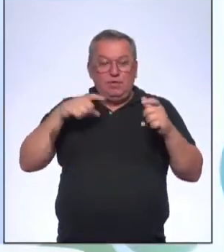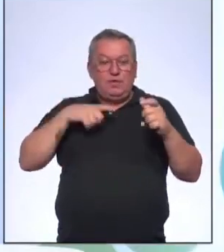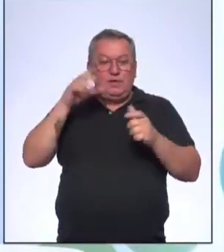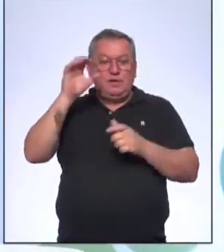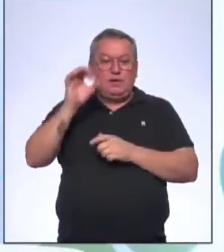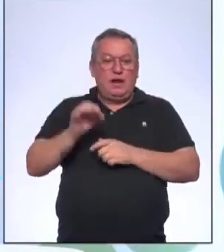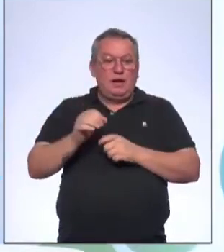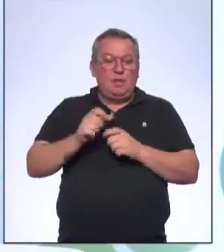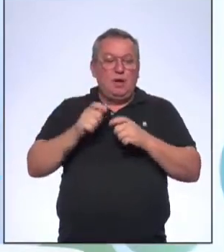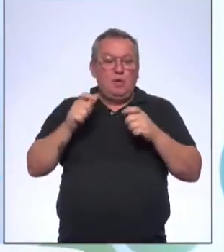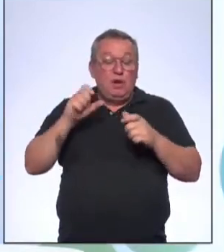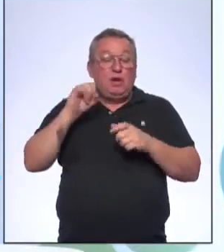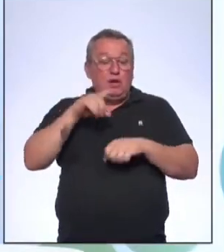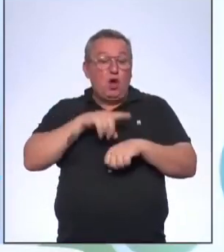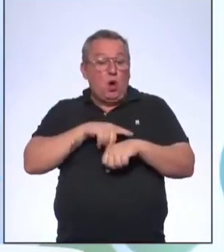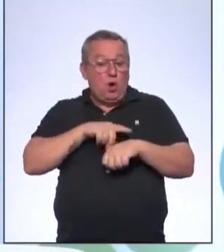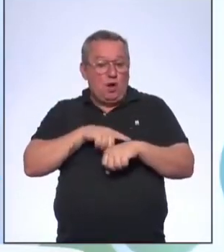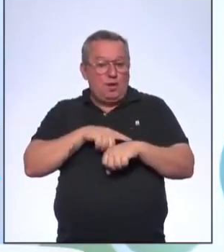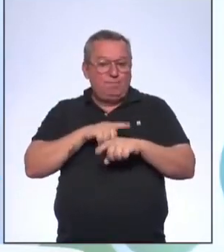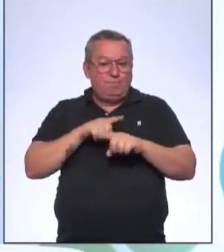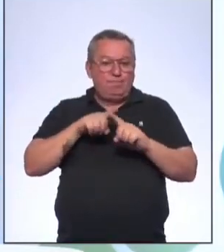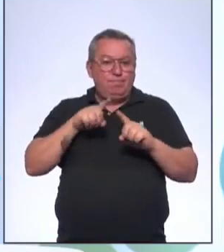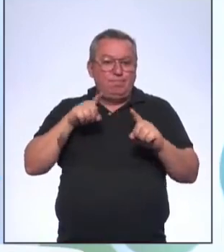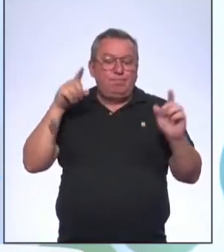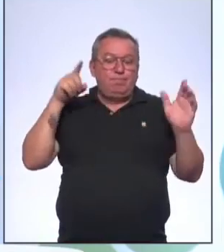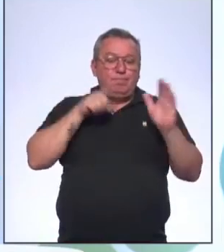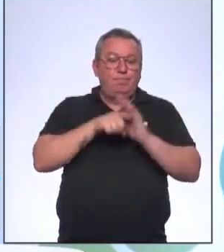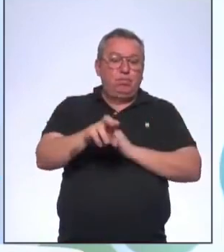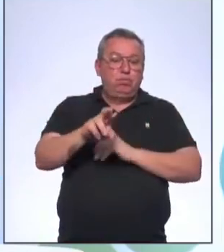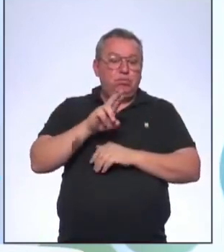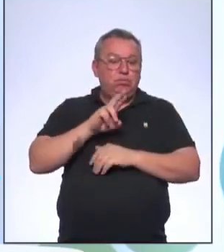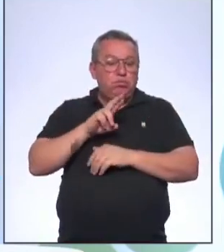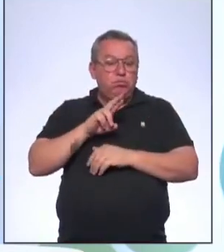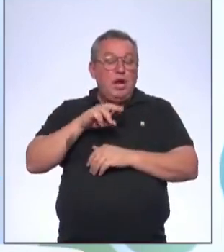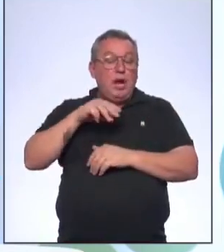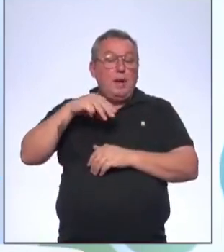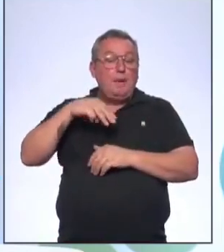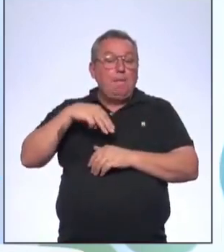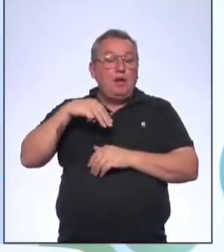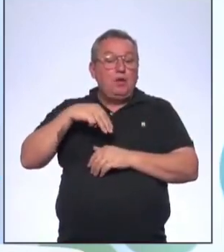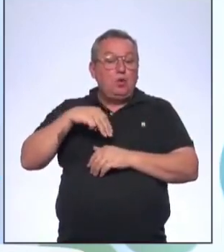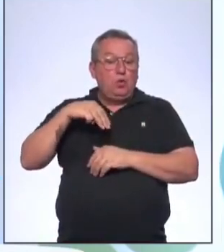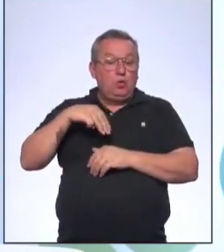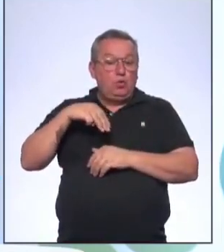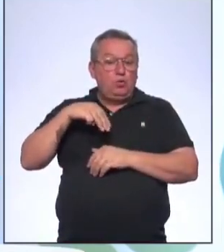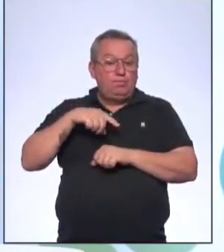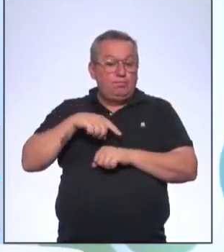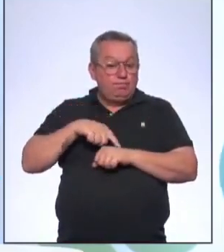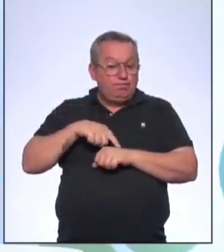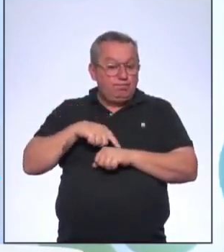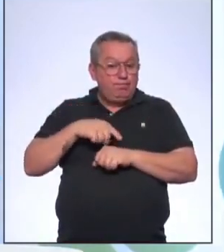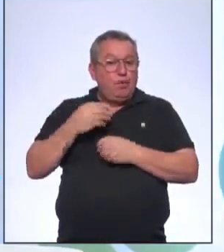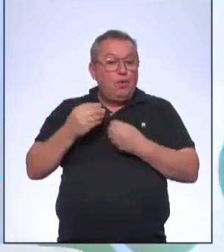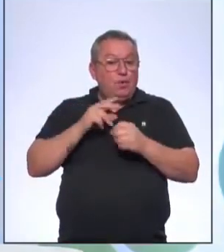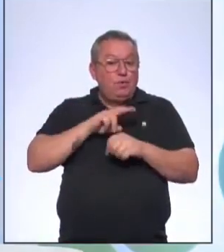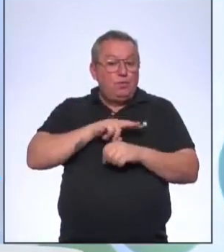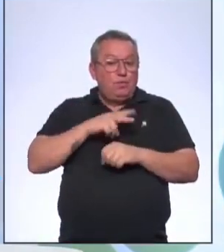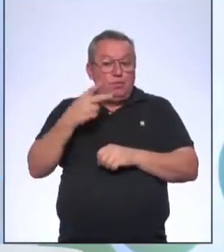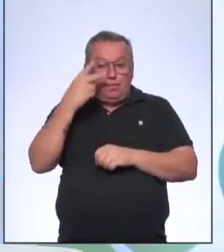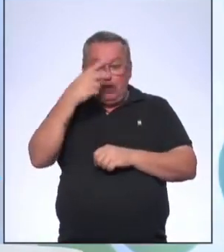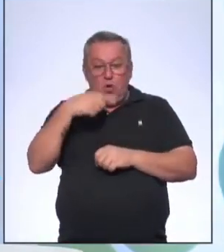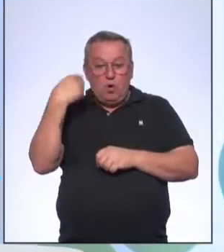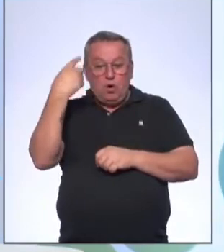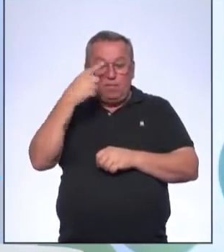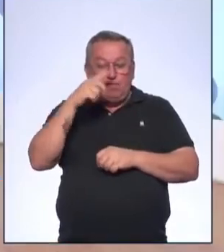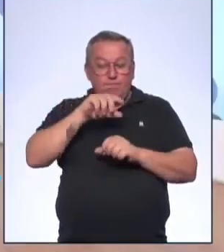acertado, não é, Osmar? Com certeza. Mas a gente precisa prestar atenção nesse detalhe. E agora, Osmar, como converter horas em